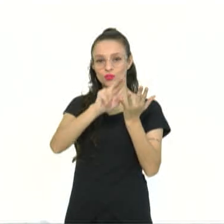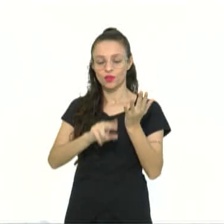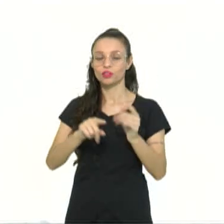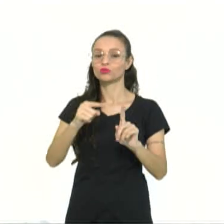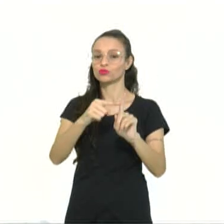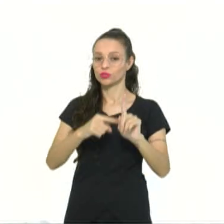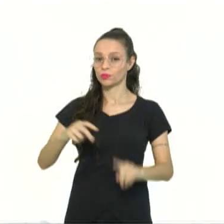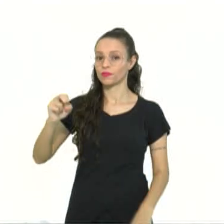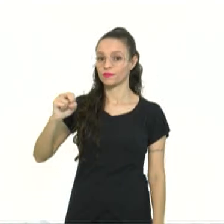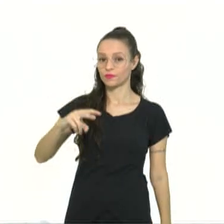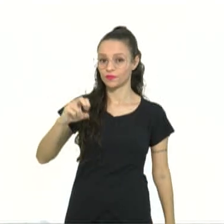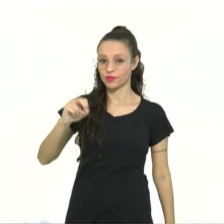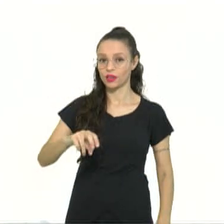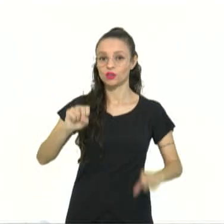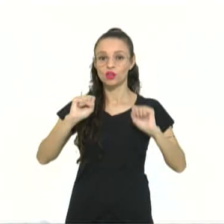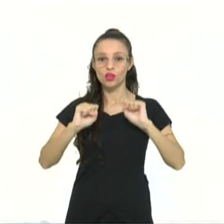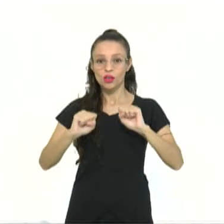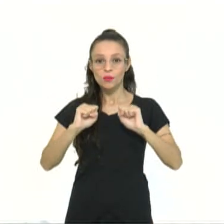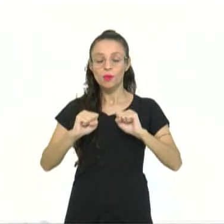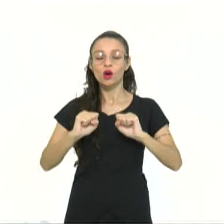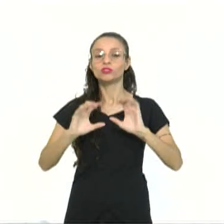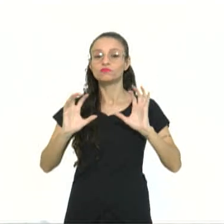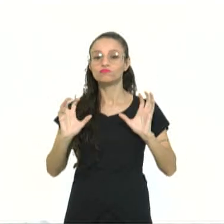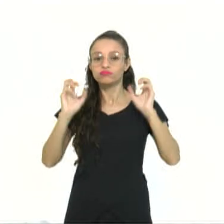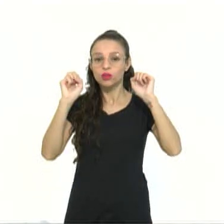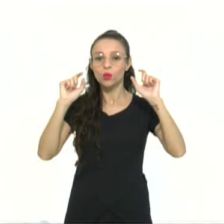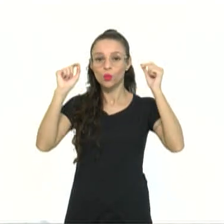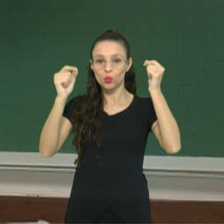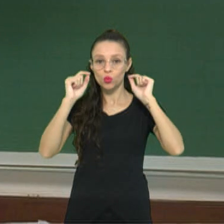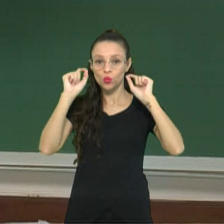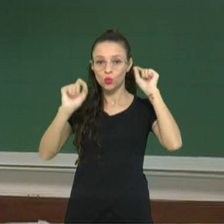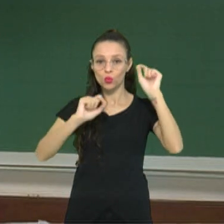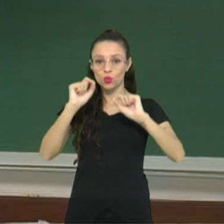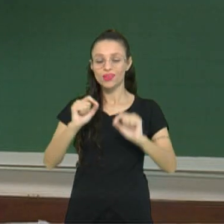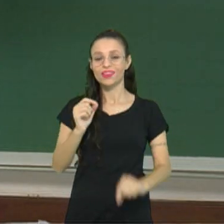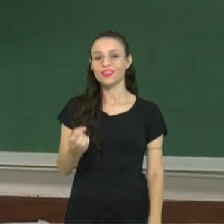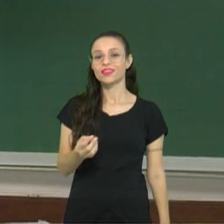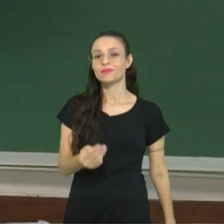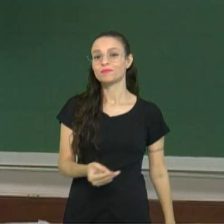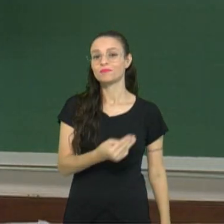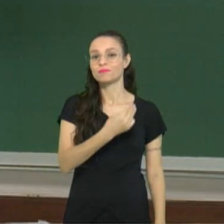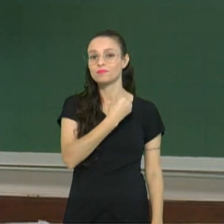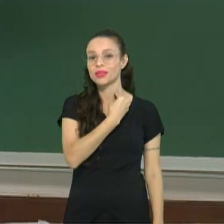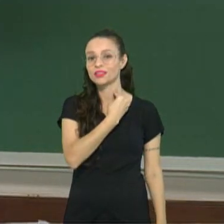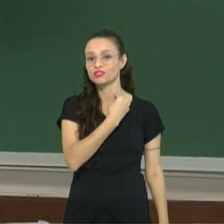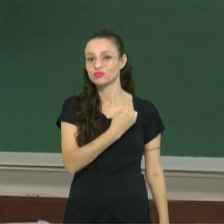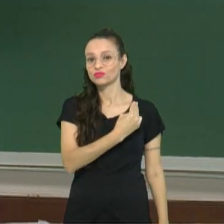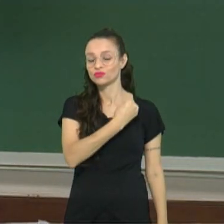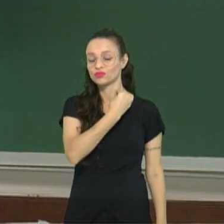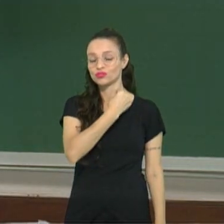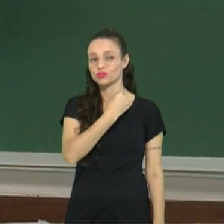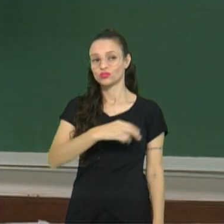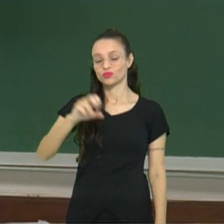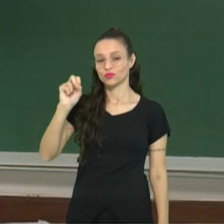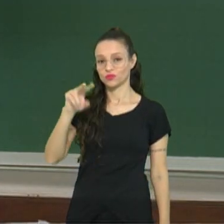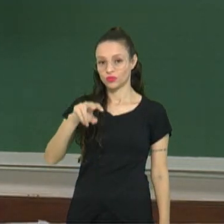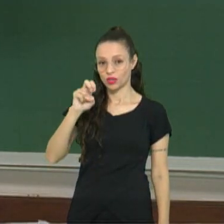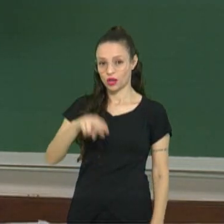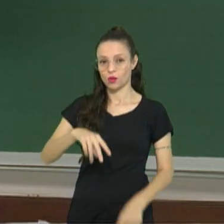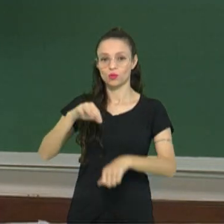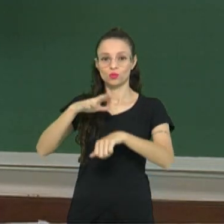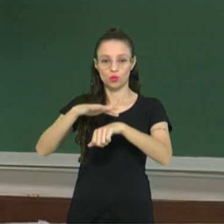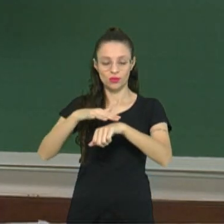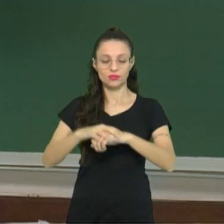que podem atingir as meninges, por exemplo, né, causando aquilo que a gente vai chamar de meningites virais, ok?